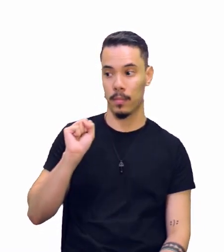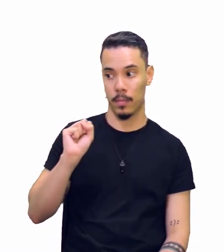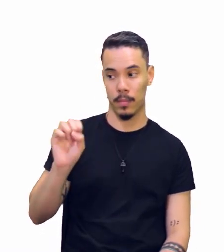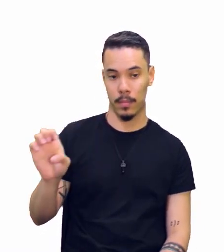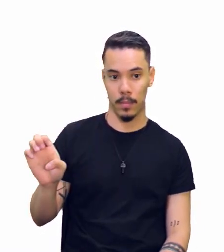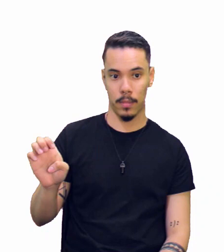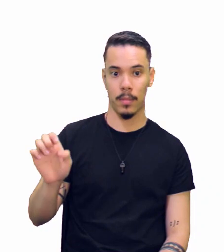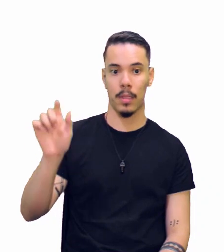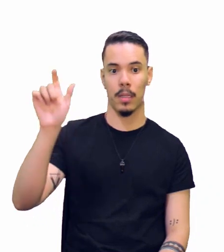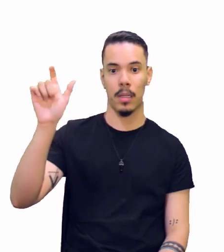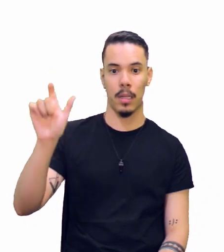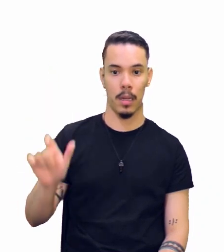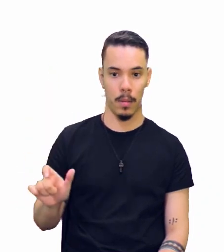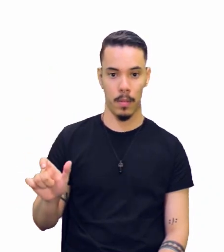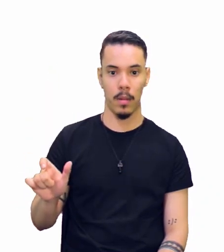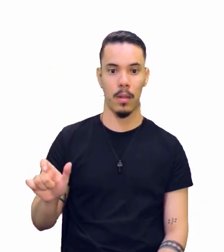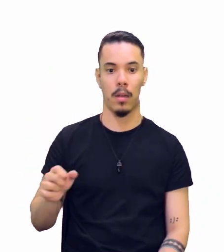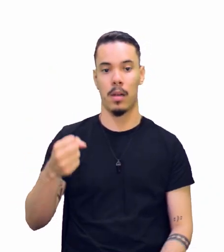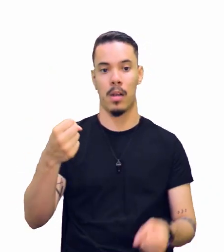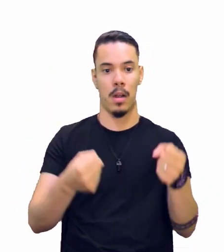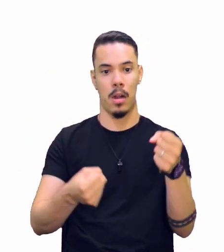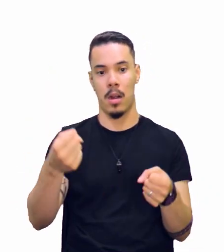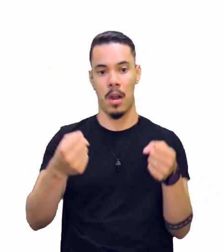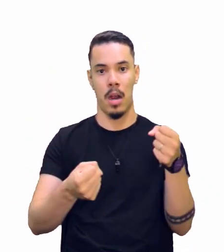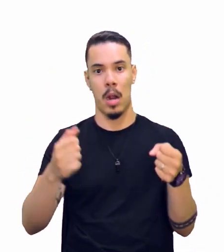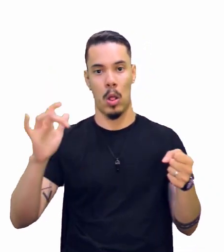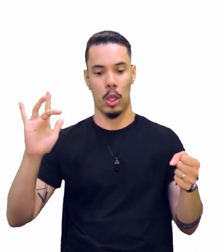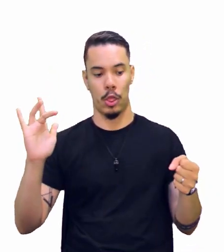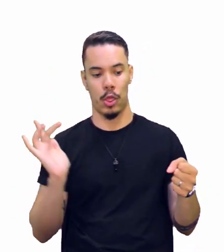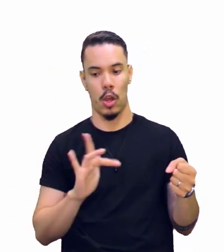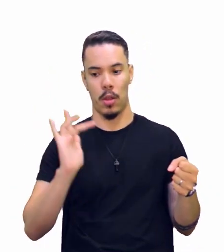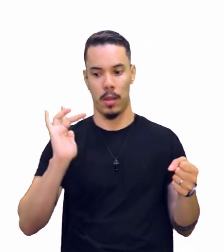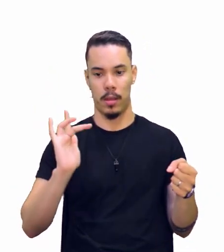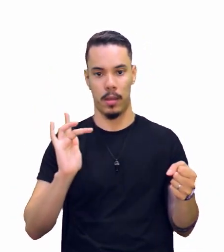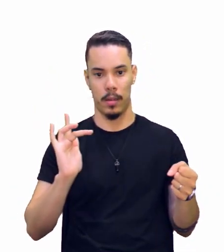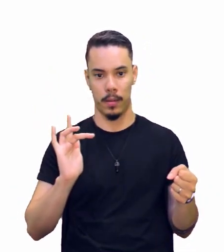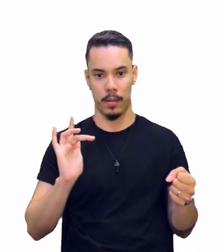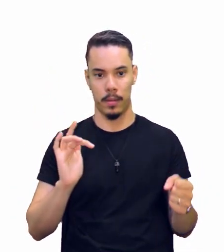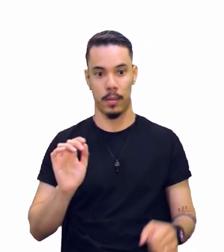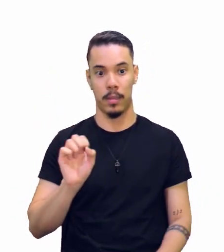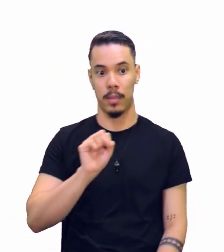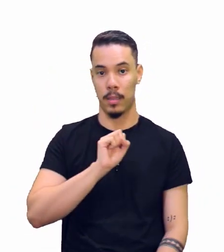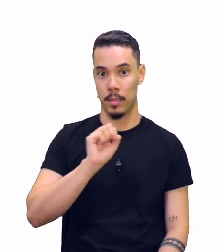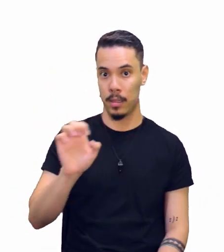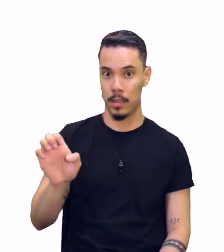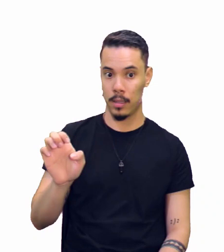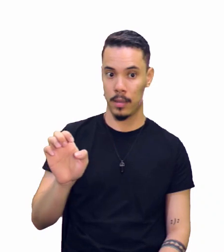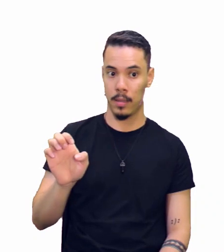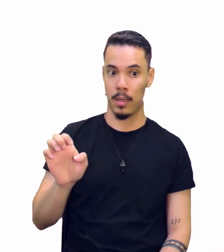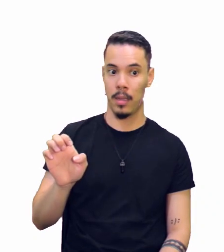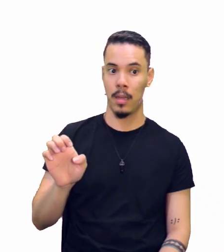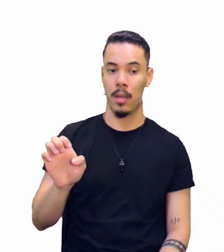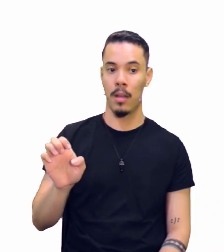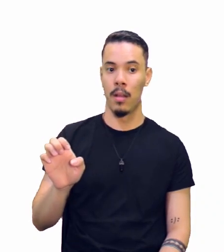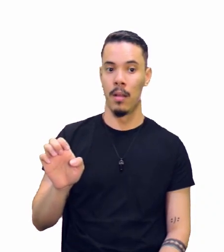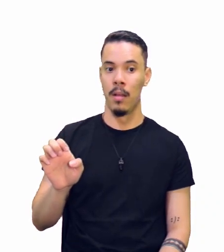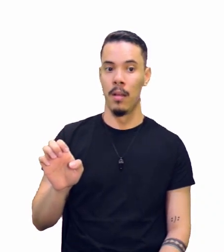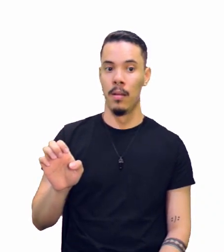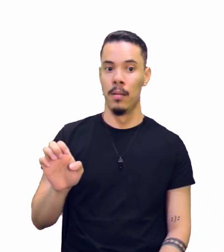alguém tocar no carro, presta atenção nessa frase. Se alguém,